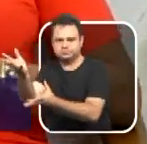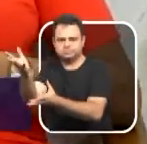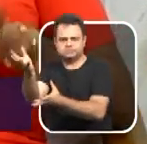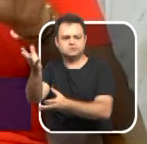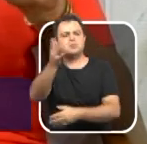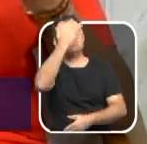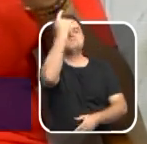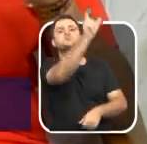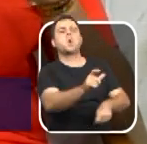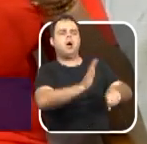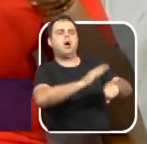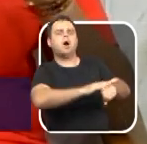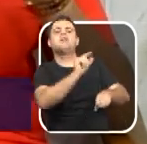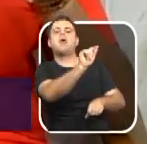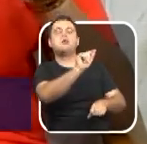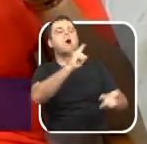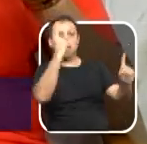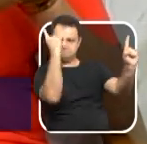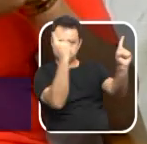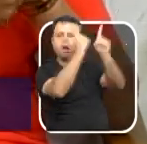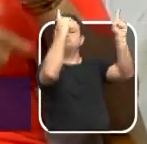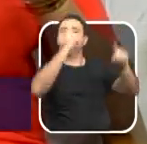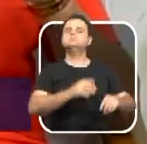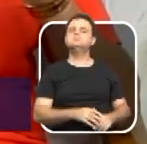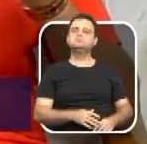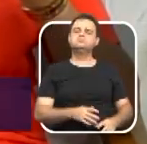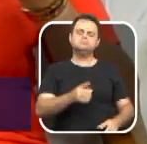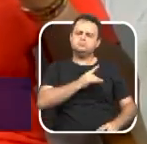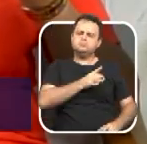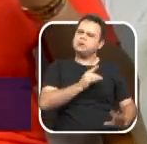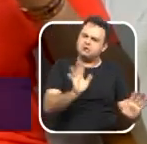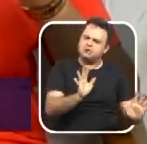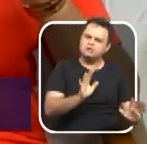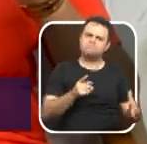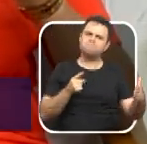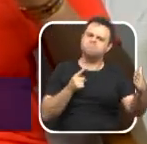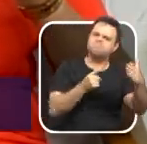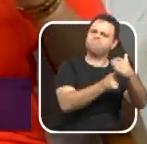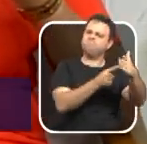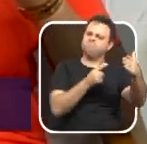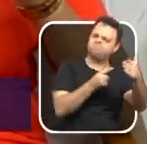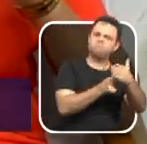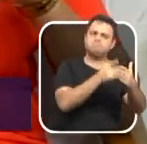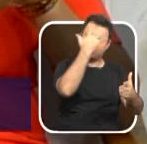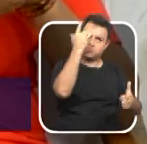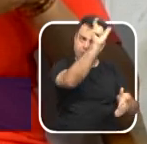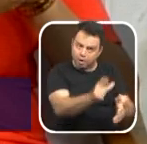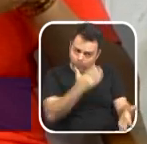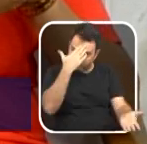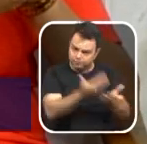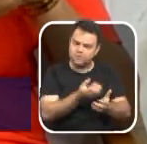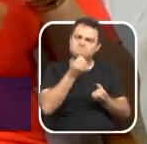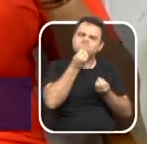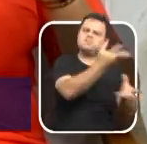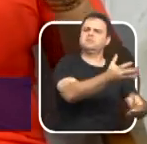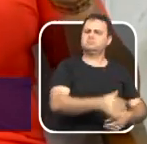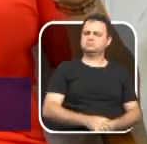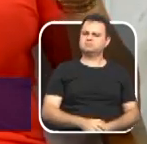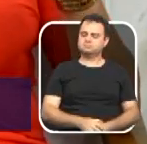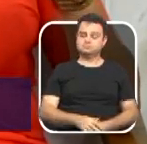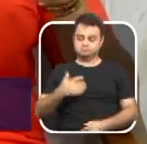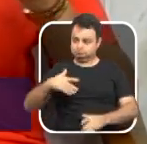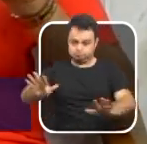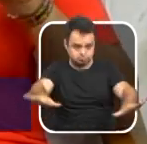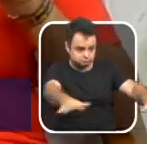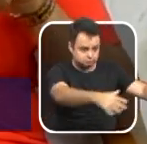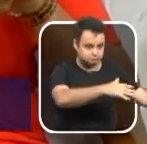confiança, né? Eu tenho uma mãozinha que tem alguns bonequinhos, né? Papai, mamãe, titio, vovô ou irmão, né? E